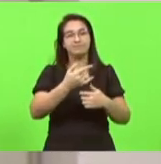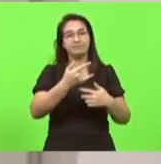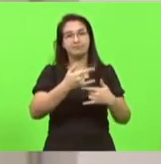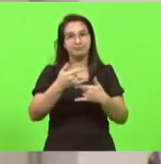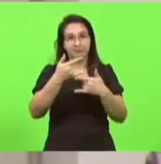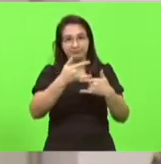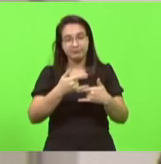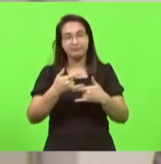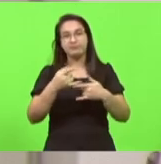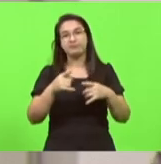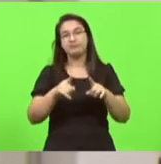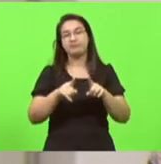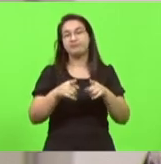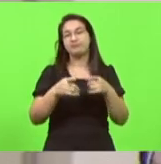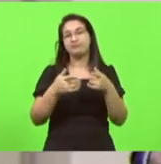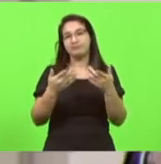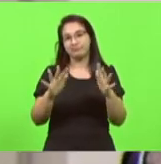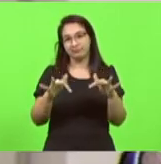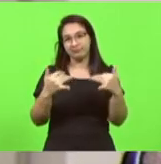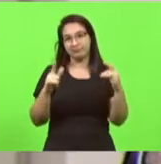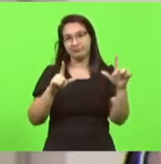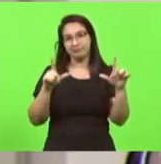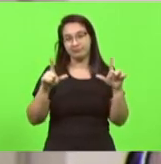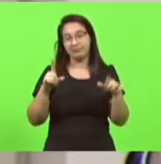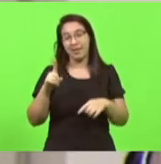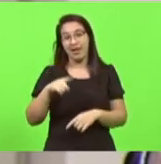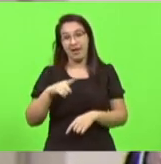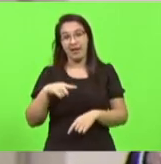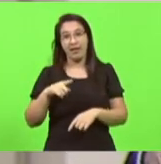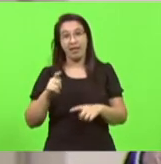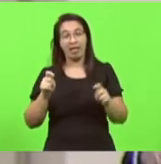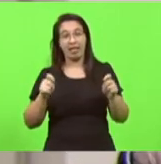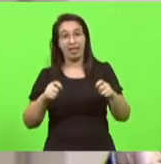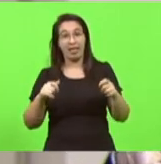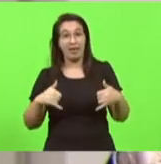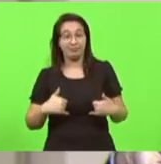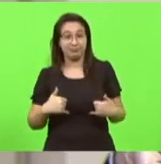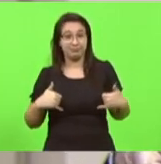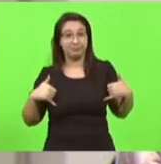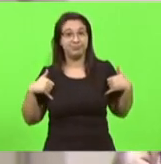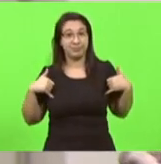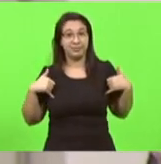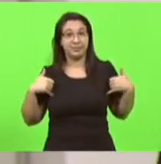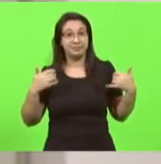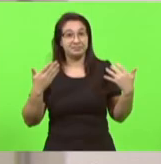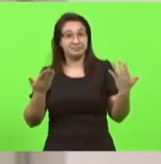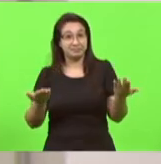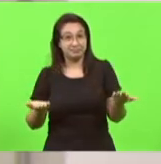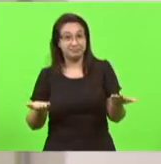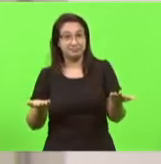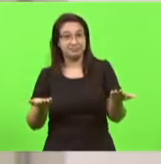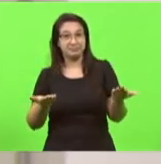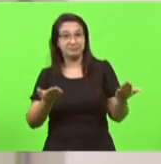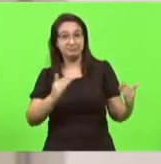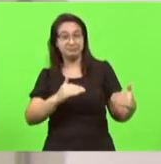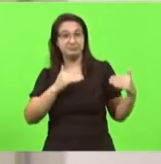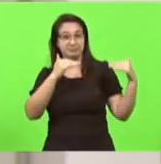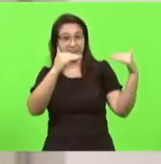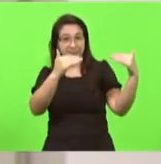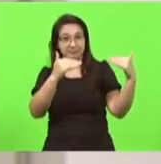um momento de muito orgulho para a magistratura catarinense.